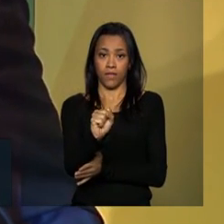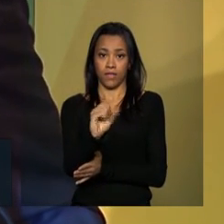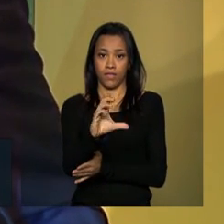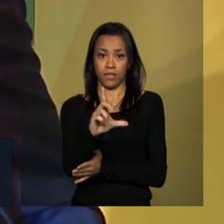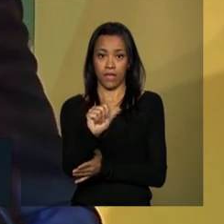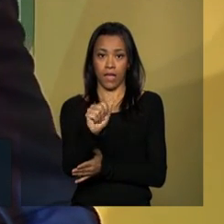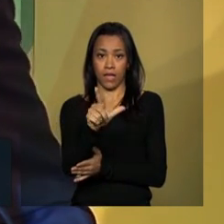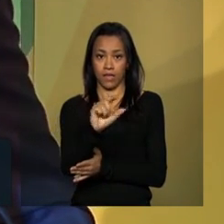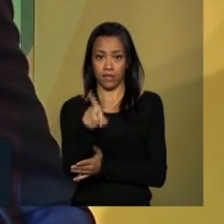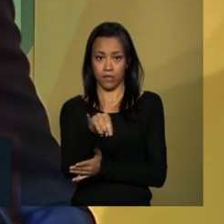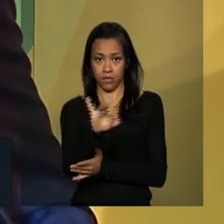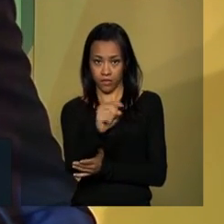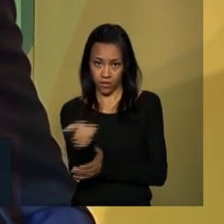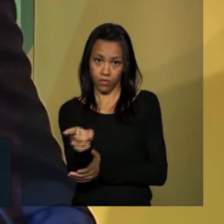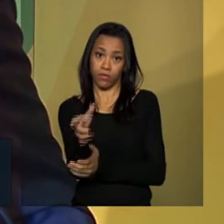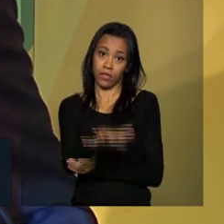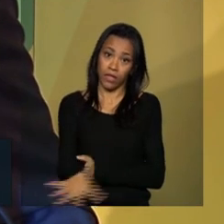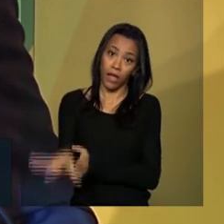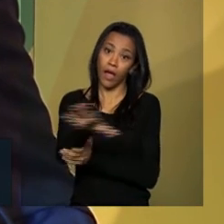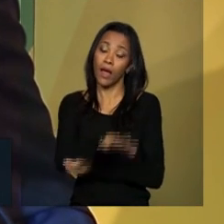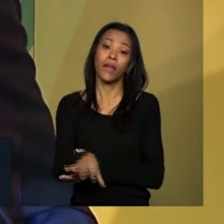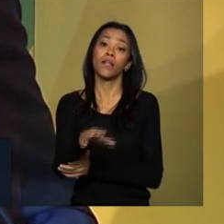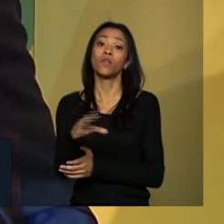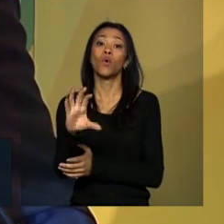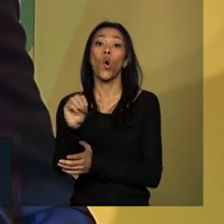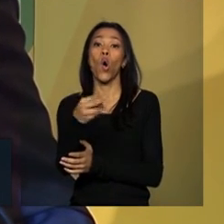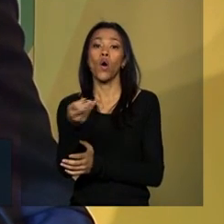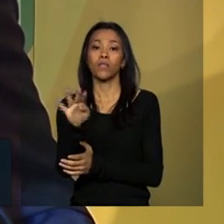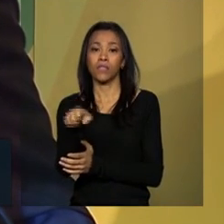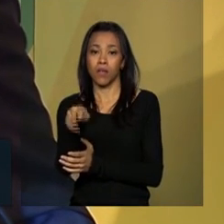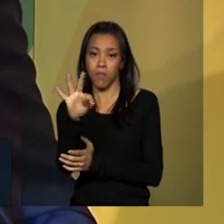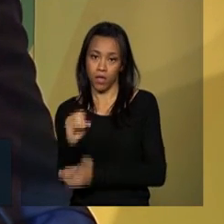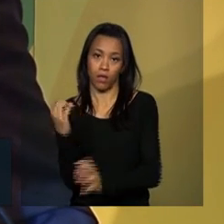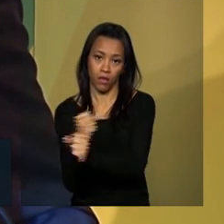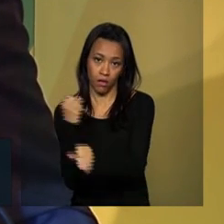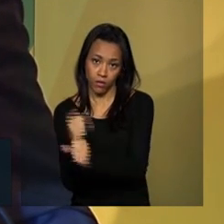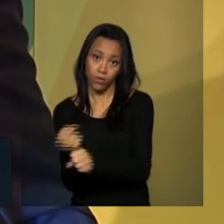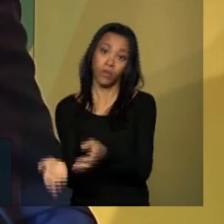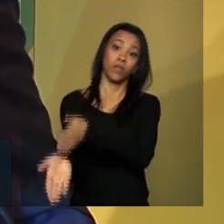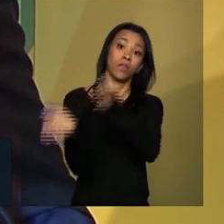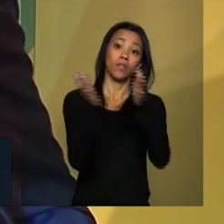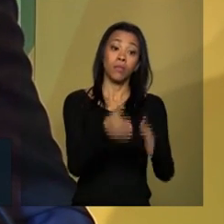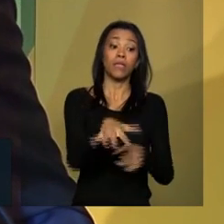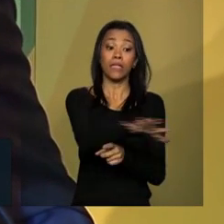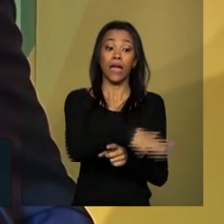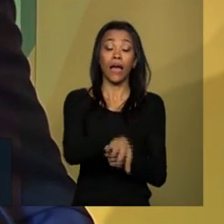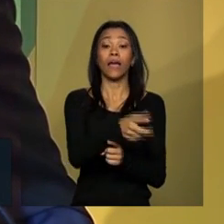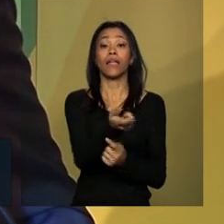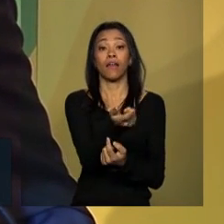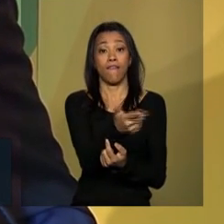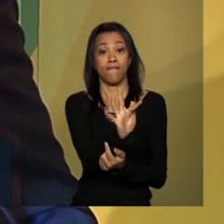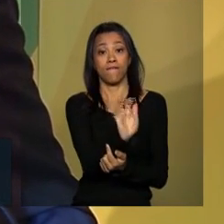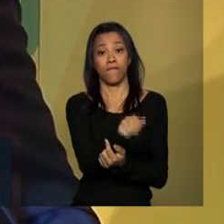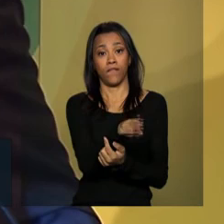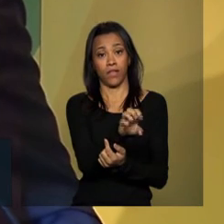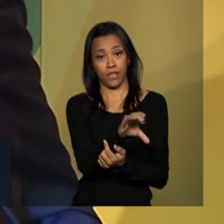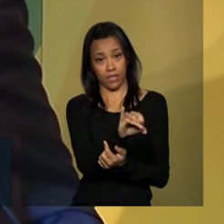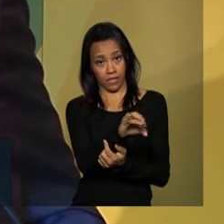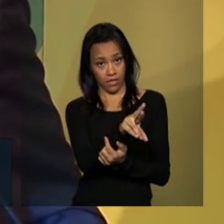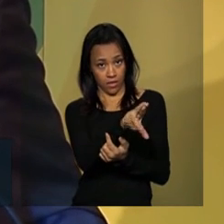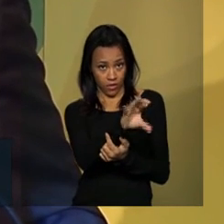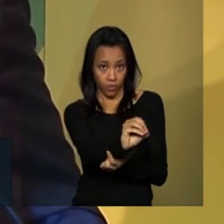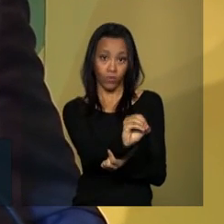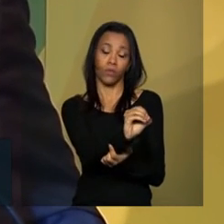orçamentário como financeiro. Continuamos a rever nossos subsídios de infraestrutura. Estamos comprometidos a investimentos, mas